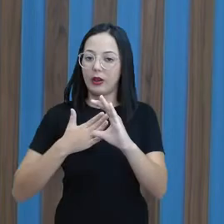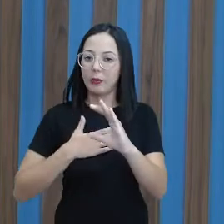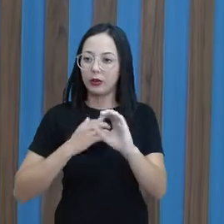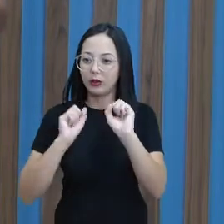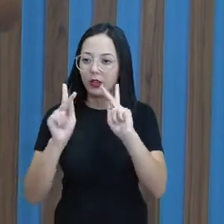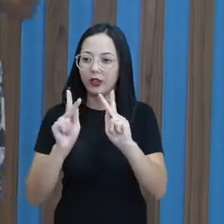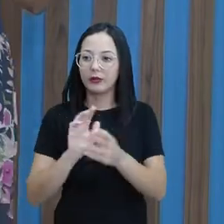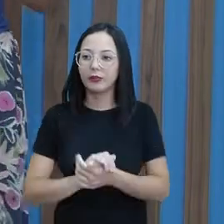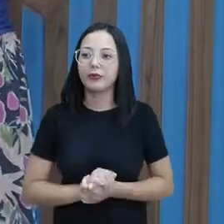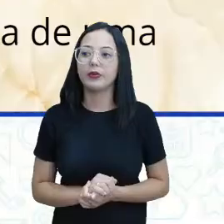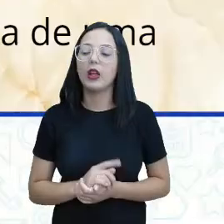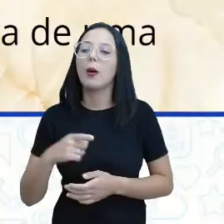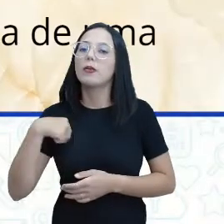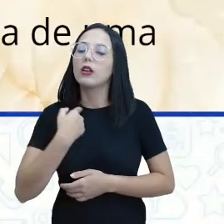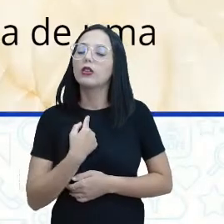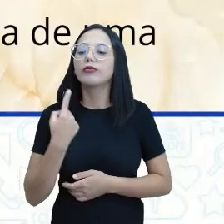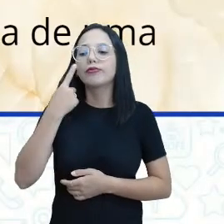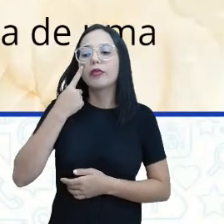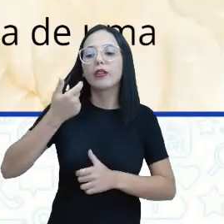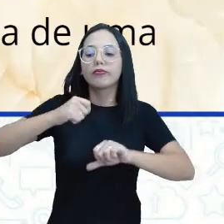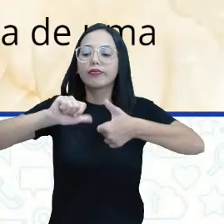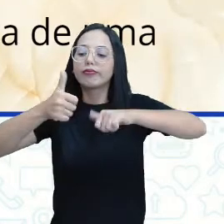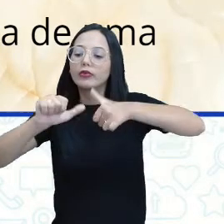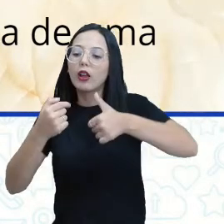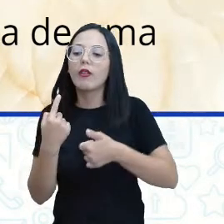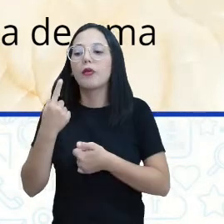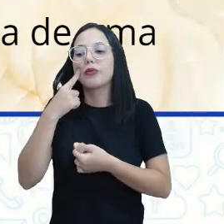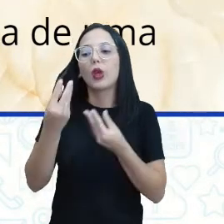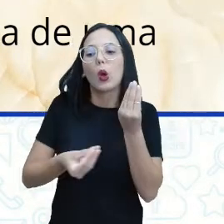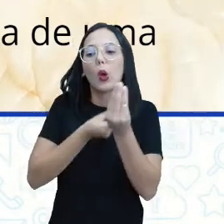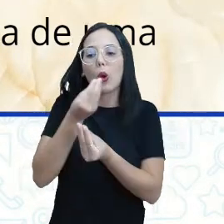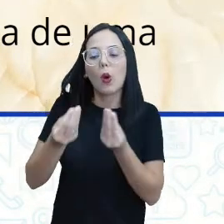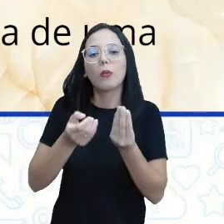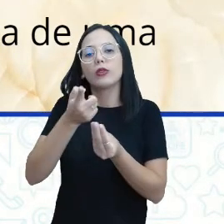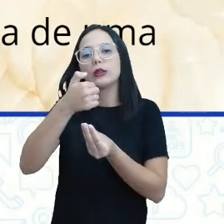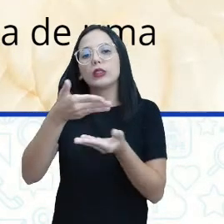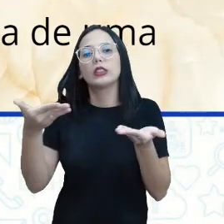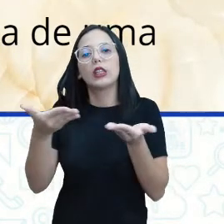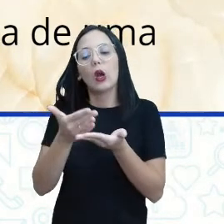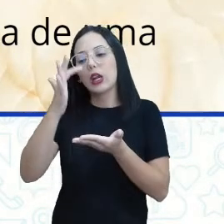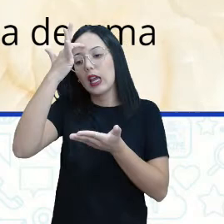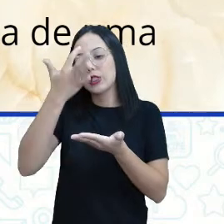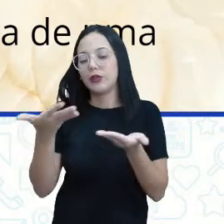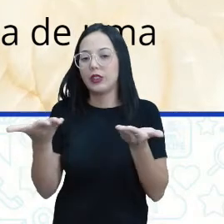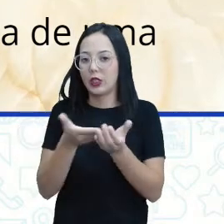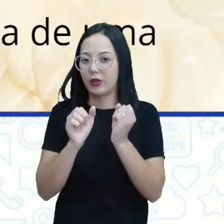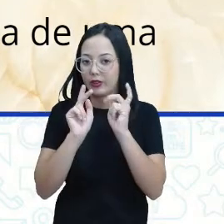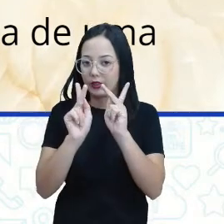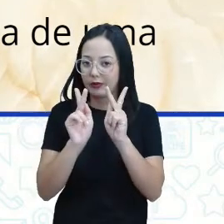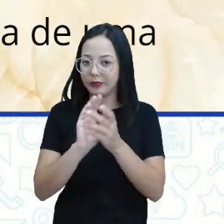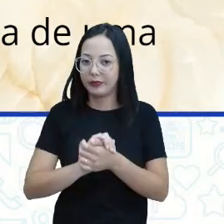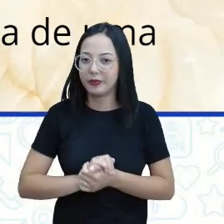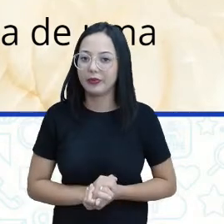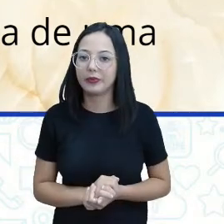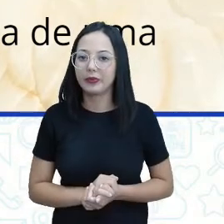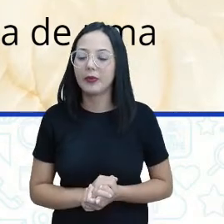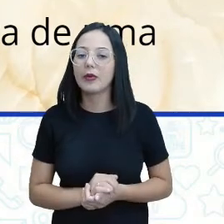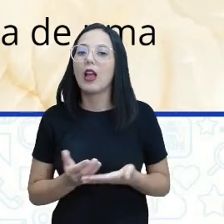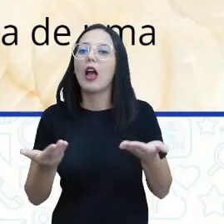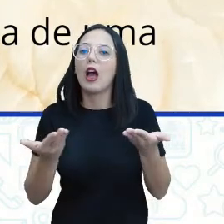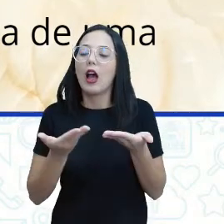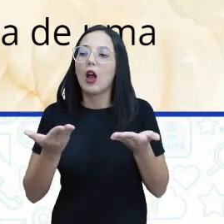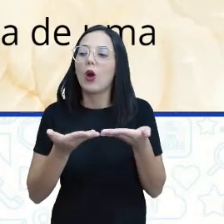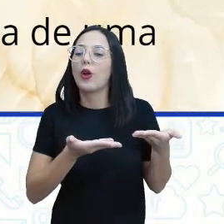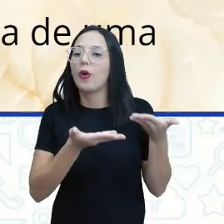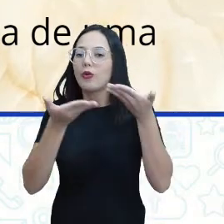tá? Para a gente observar, para eu poder observar como vocês estão lidando com essas questões da pontuação. E aí eu vou passar